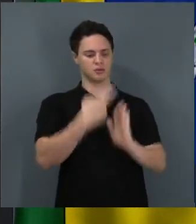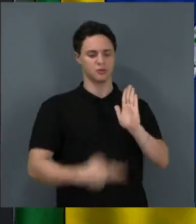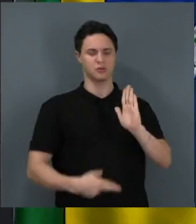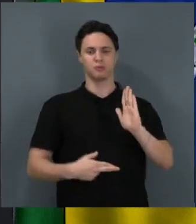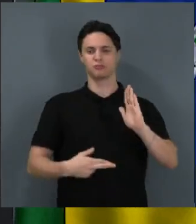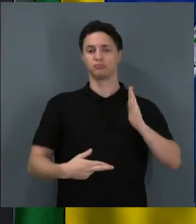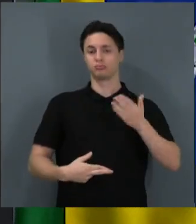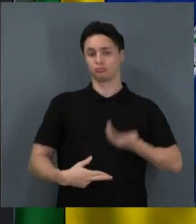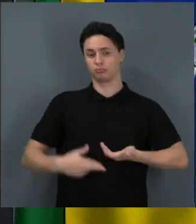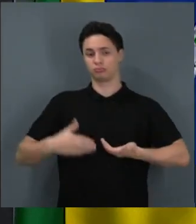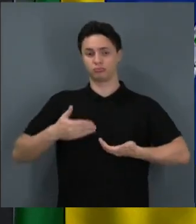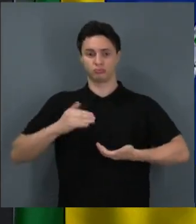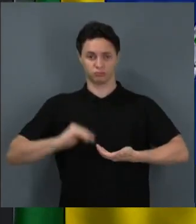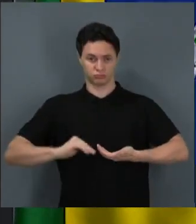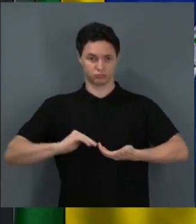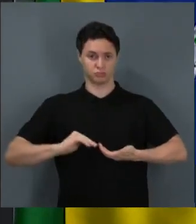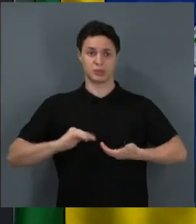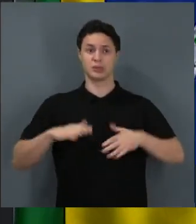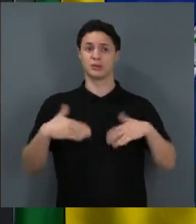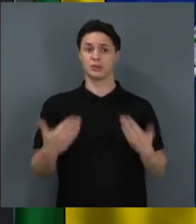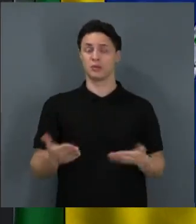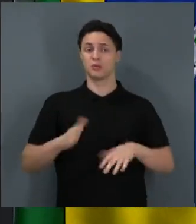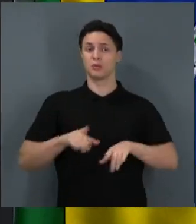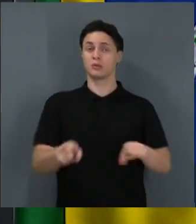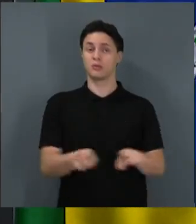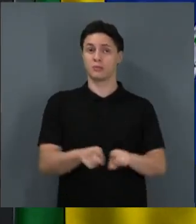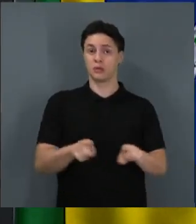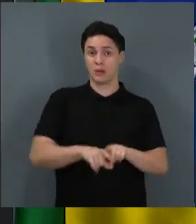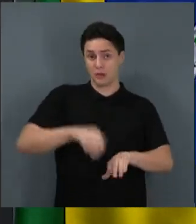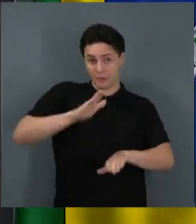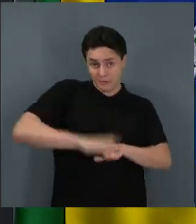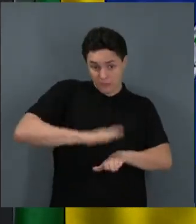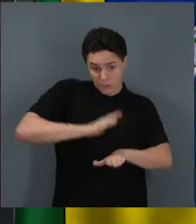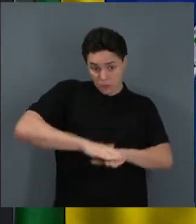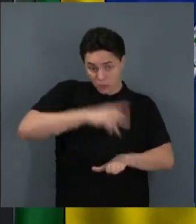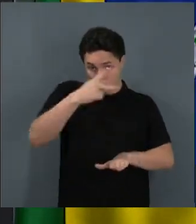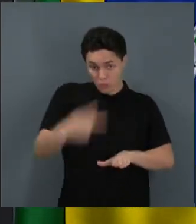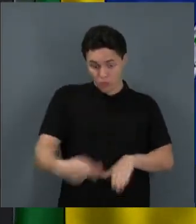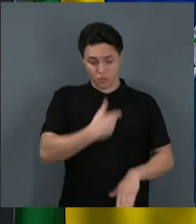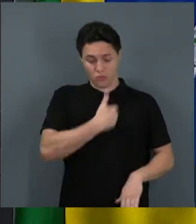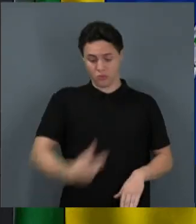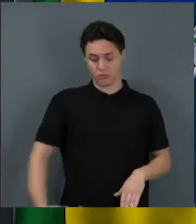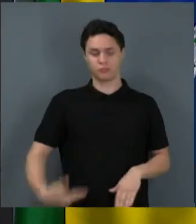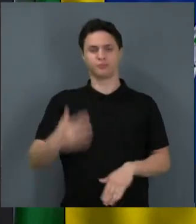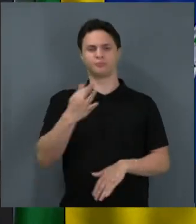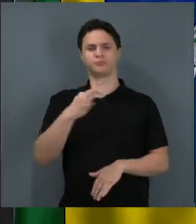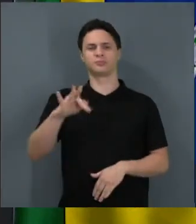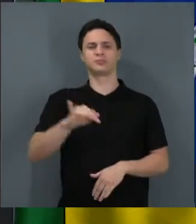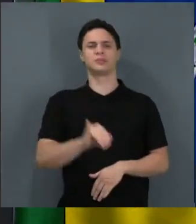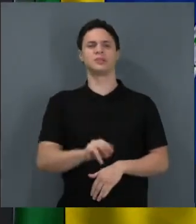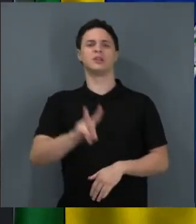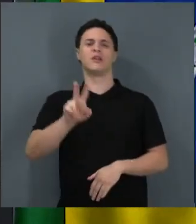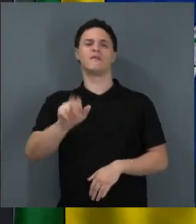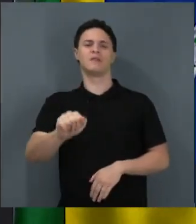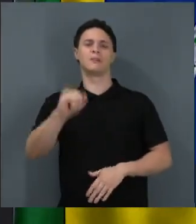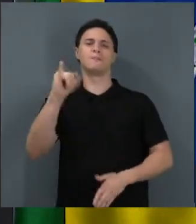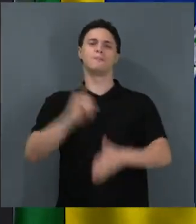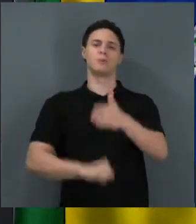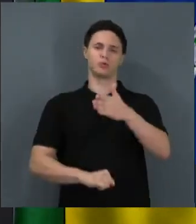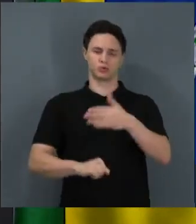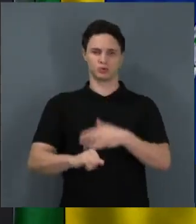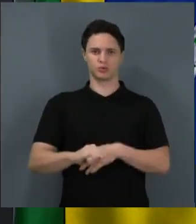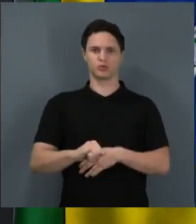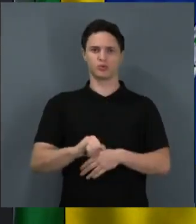casas. E o próprio governo federal anuncia que o IVA resultante, ou seja,